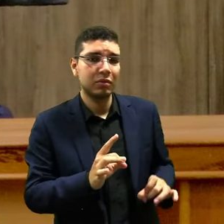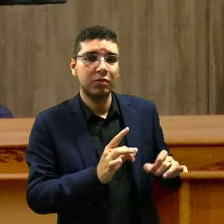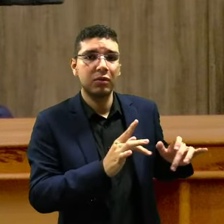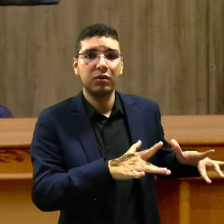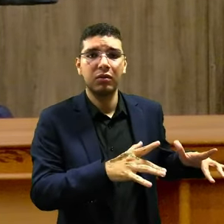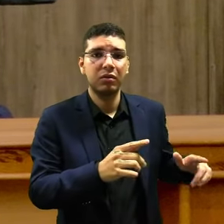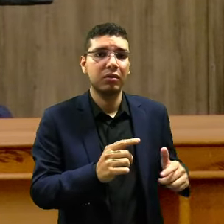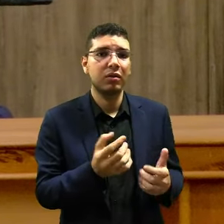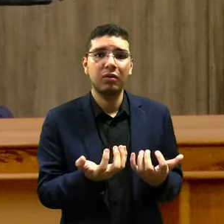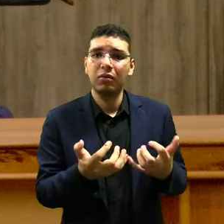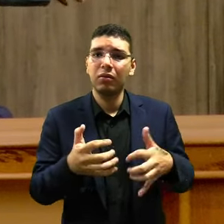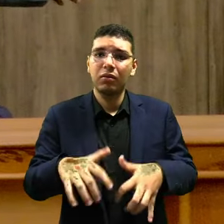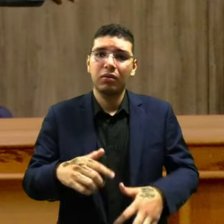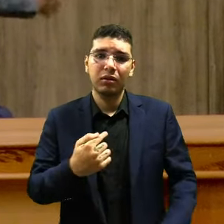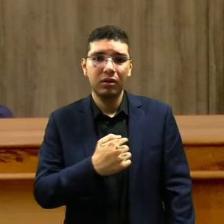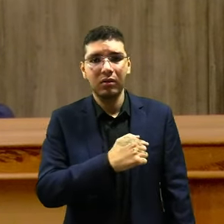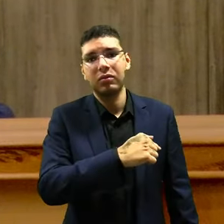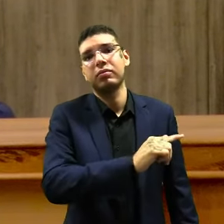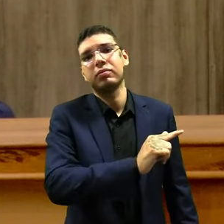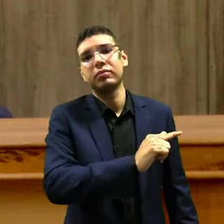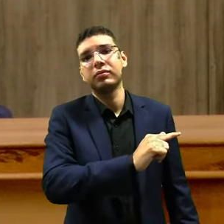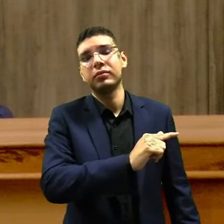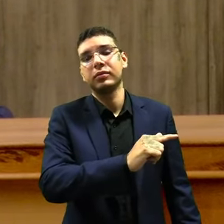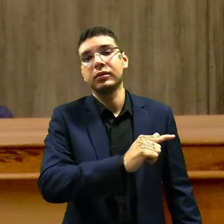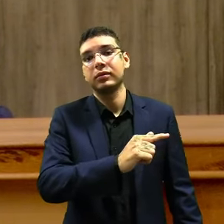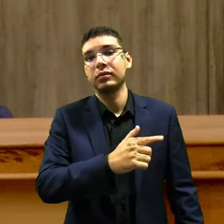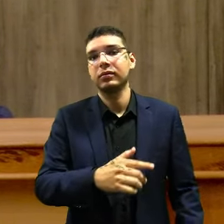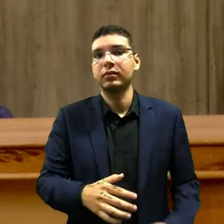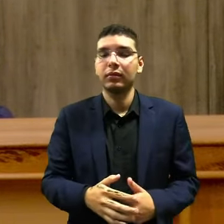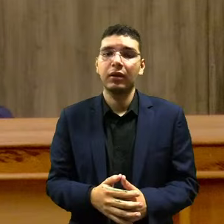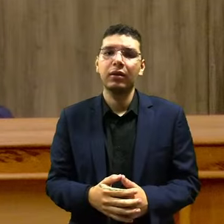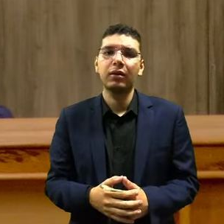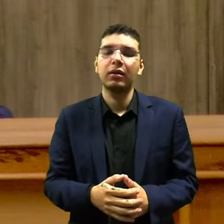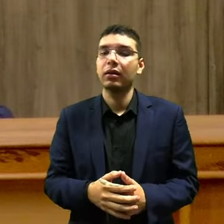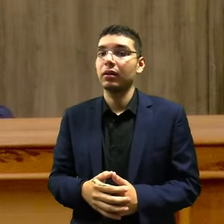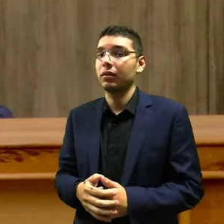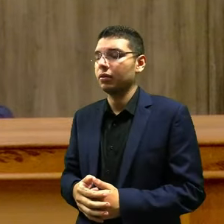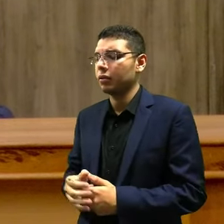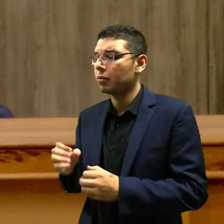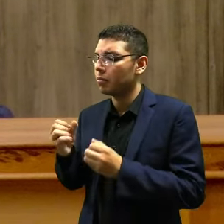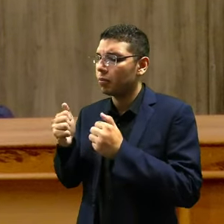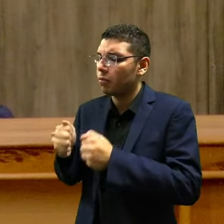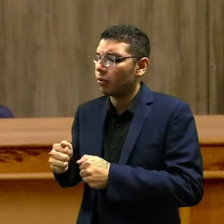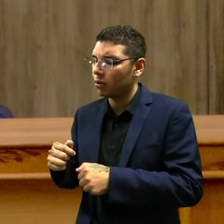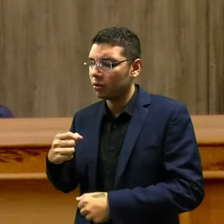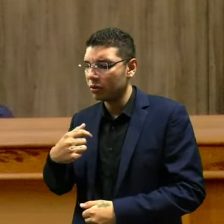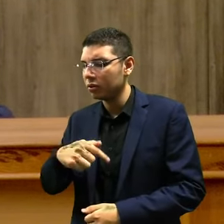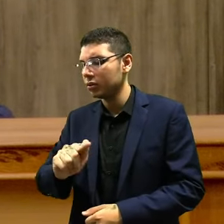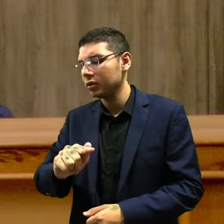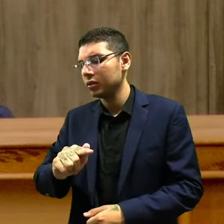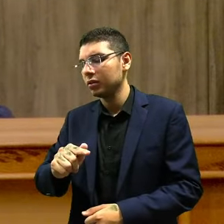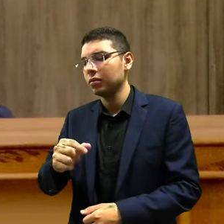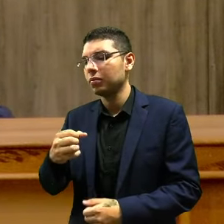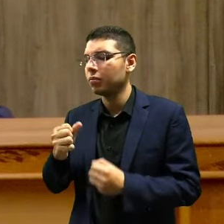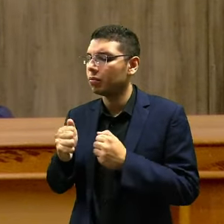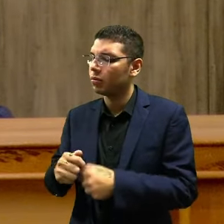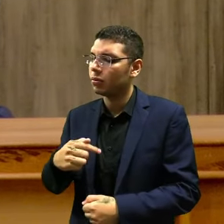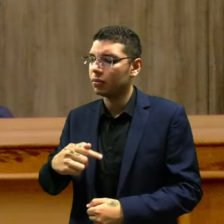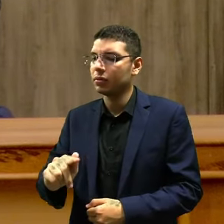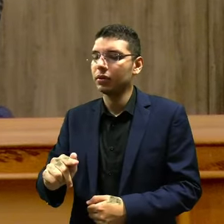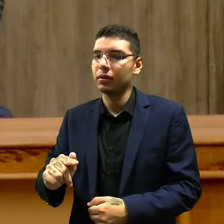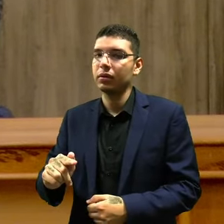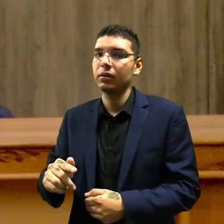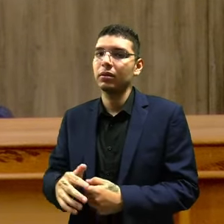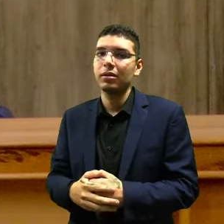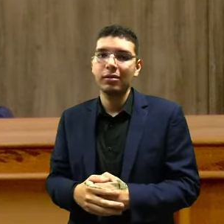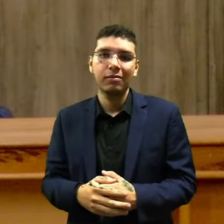é é é com cunhada já foi embora vai também vai Rute ela disse não tem